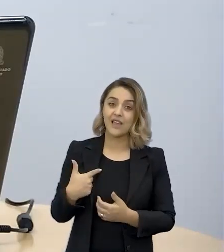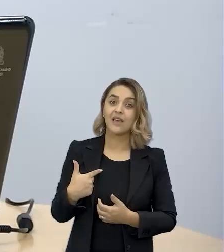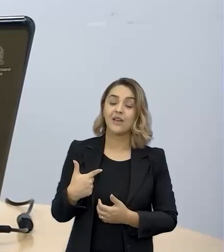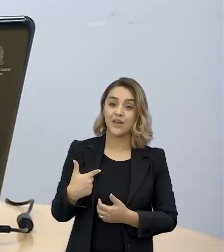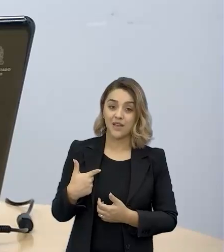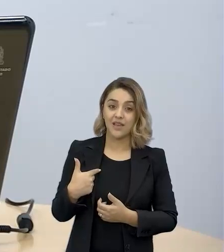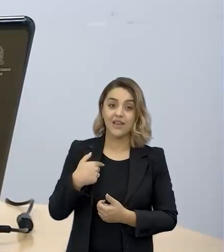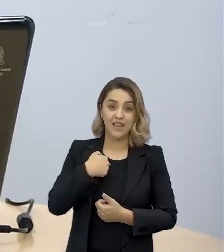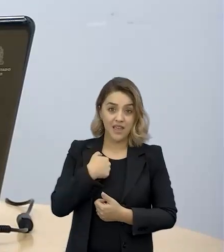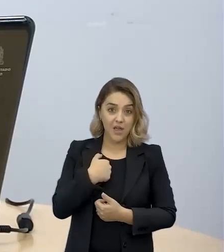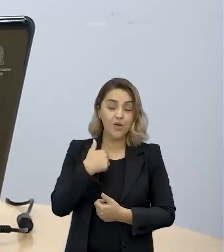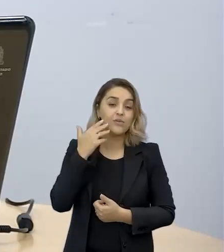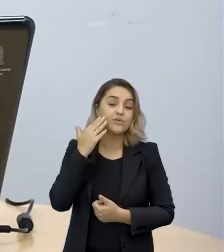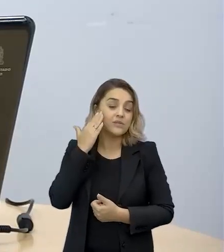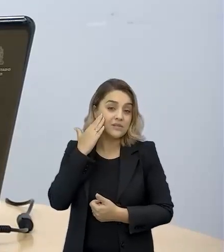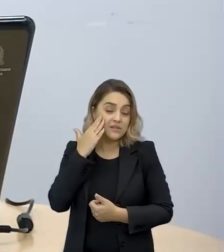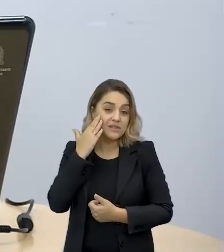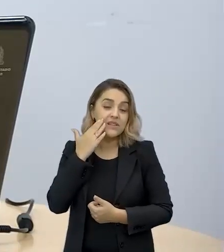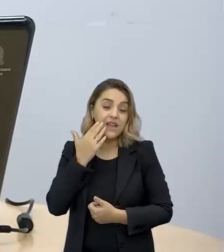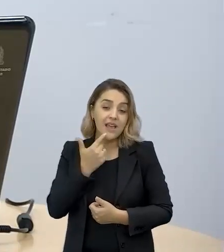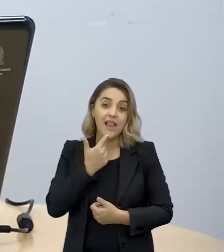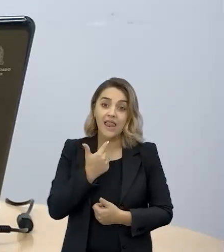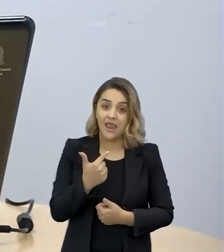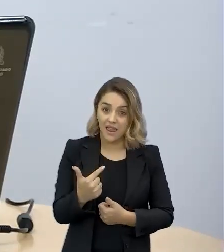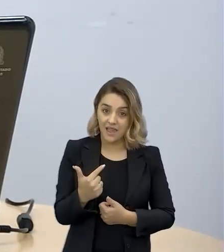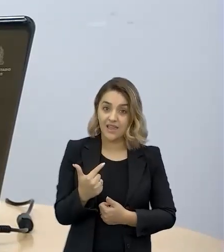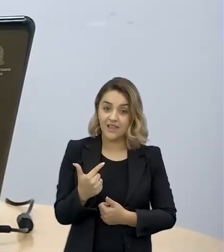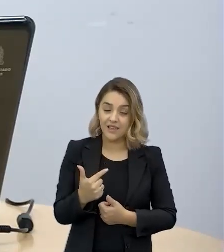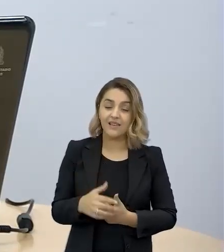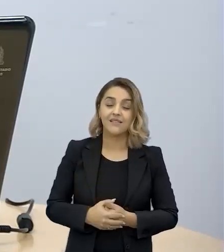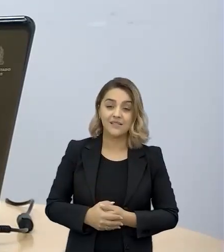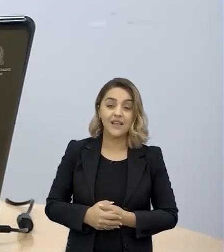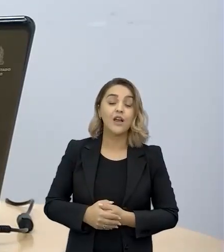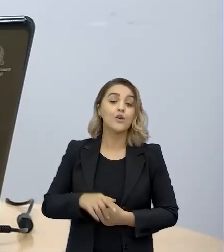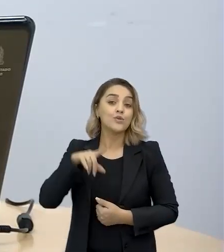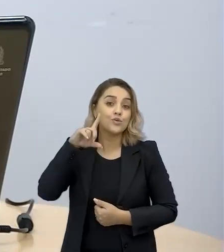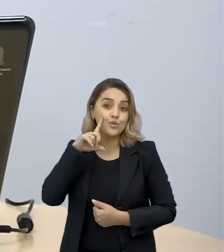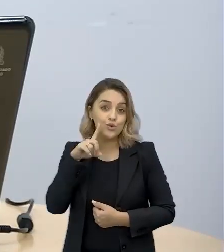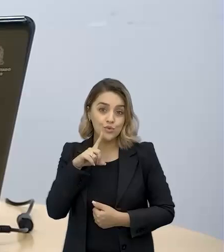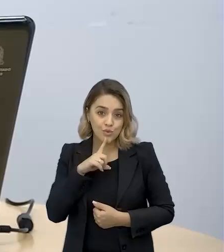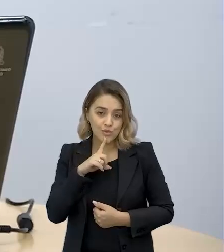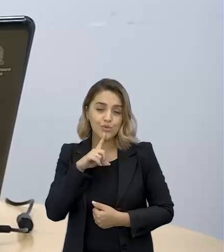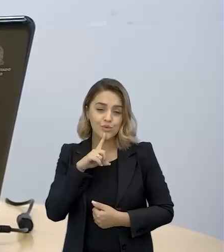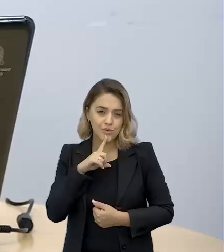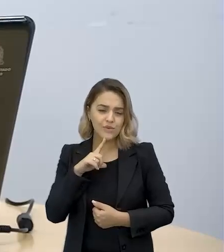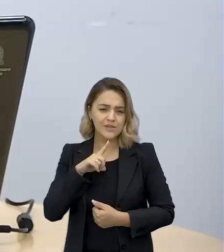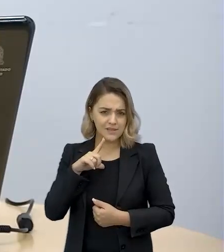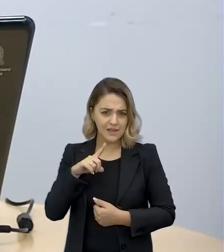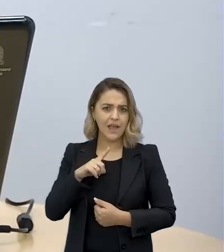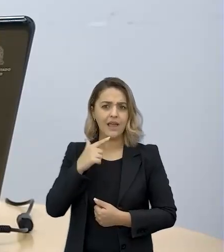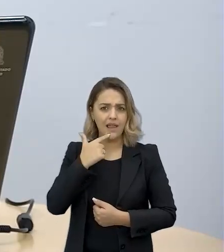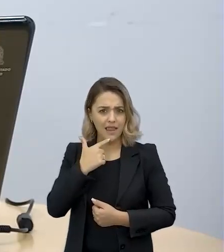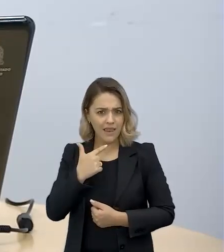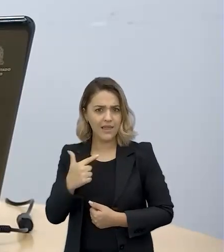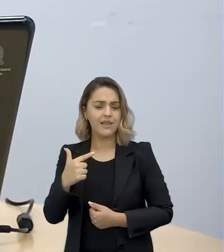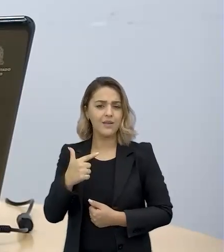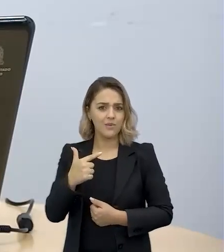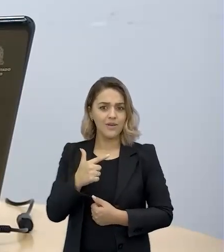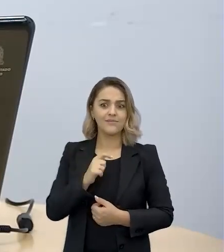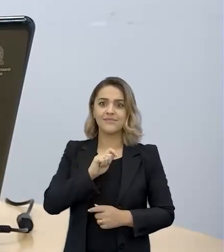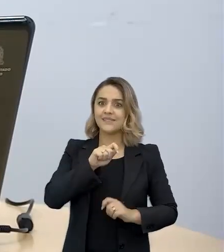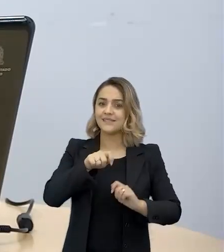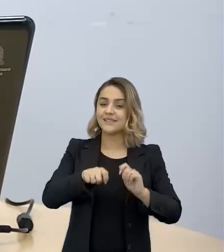uma língua, um idioma, a deles é a brasileira de sinais. Então, vamos valorizar os nossos colegas